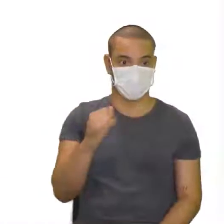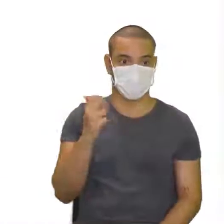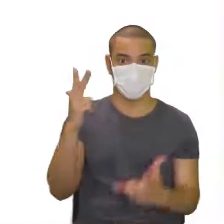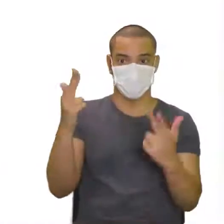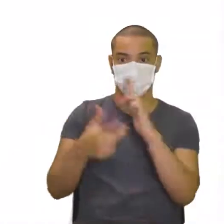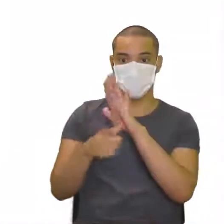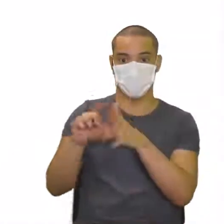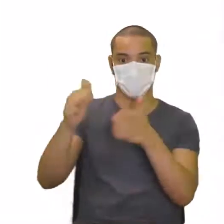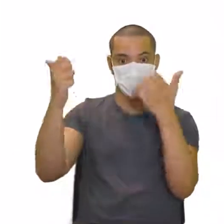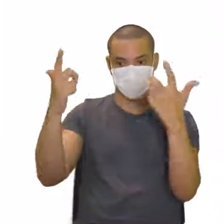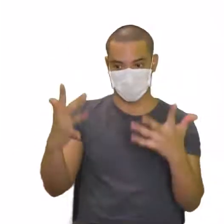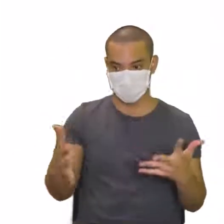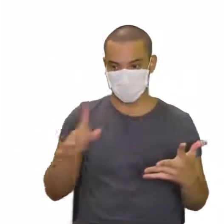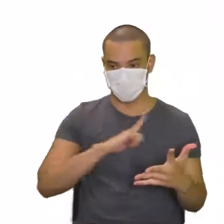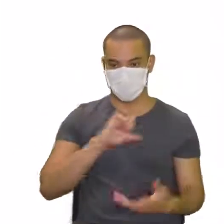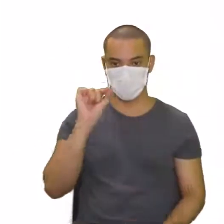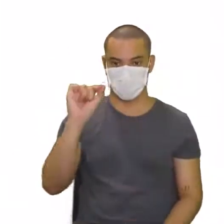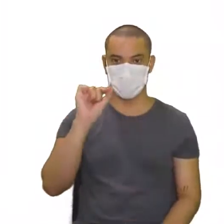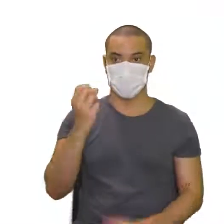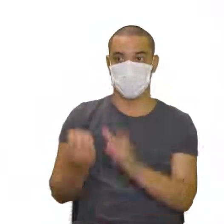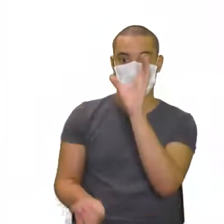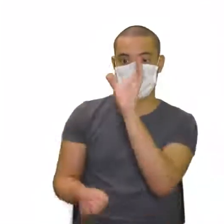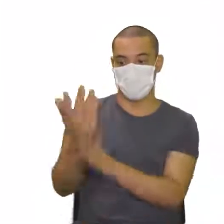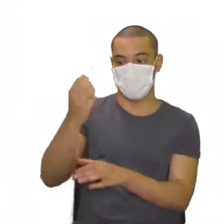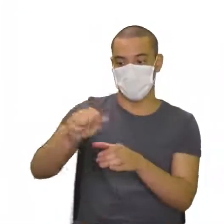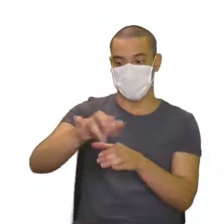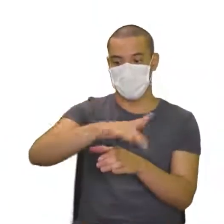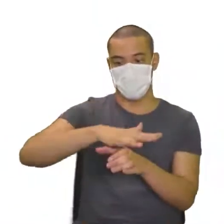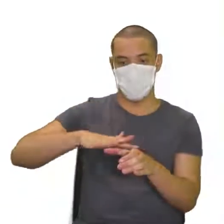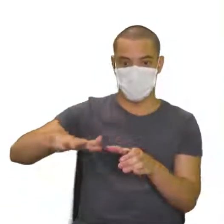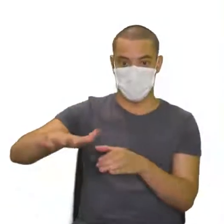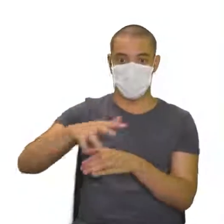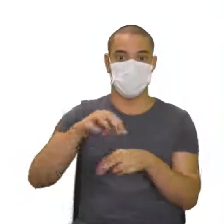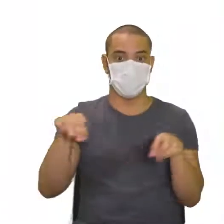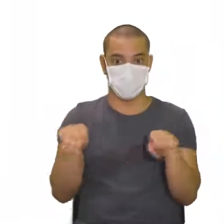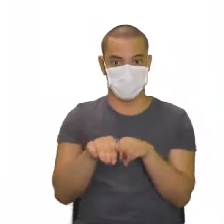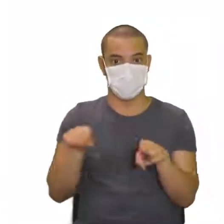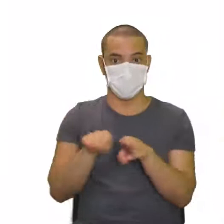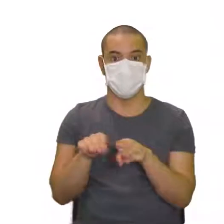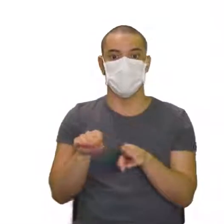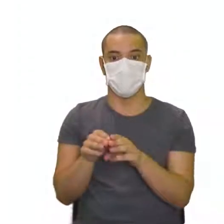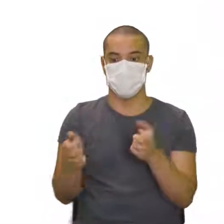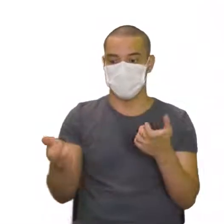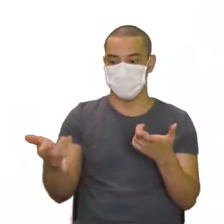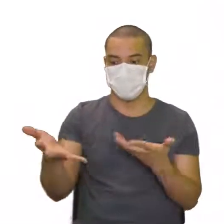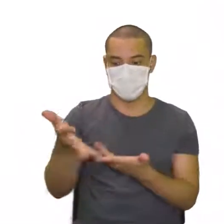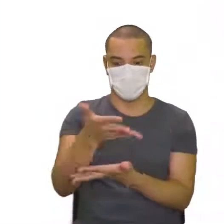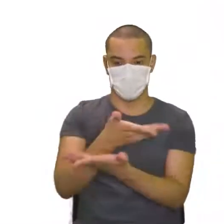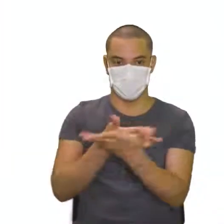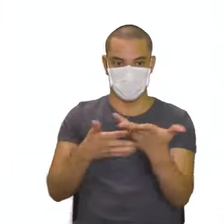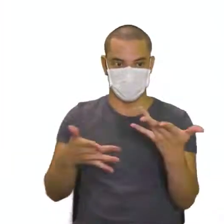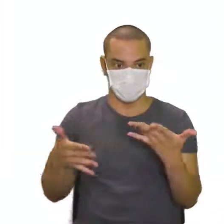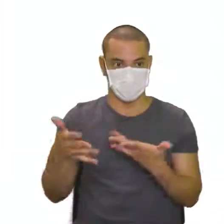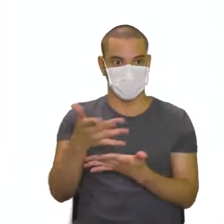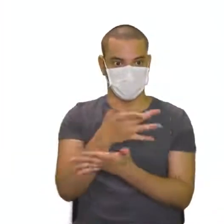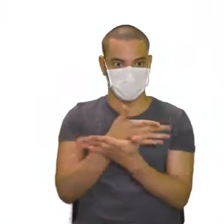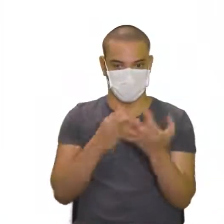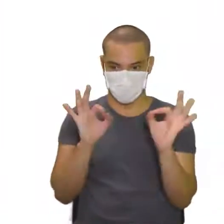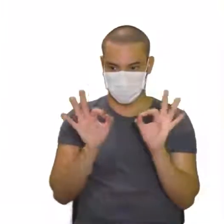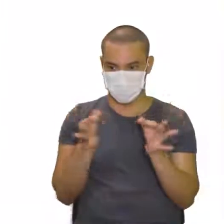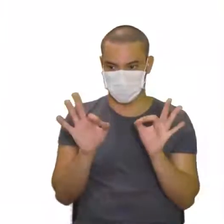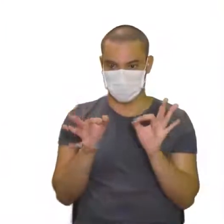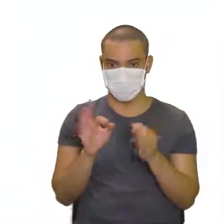falei para vocês, eu vou ter a criação de um campo magnético em torno desse condutor, ok? Então aqui, olha